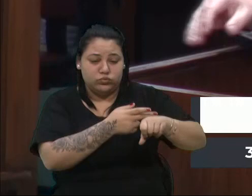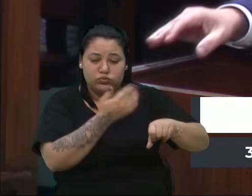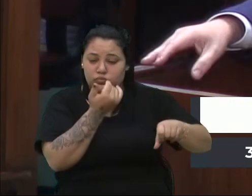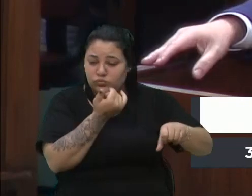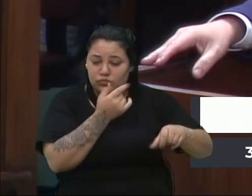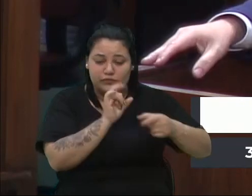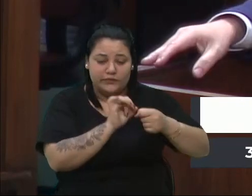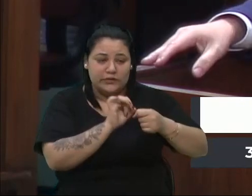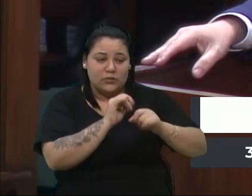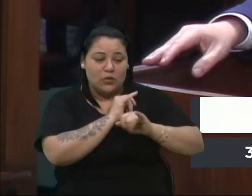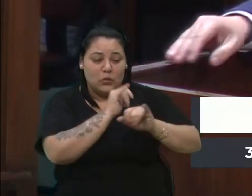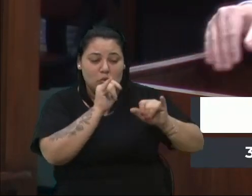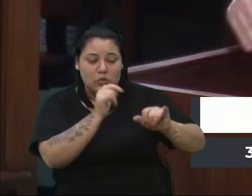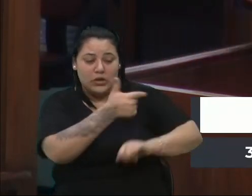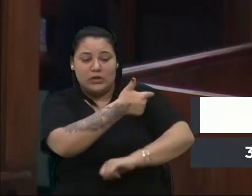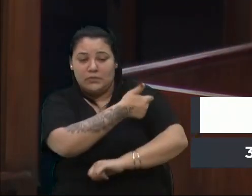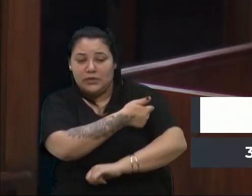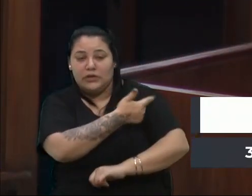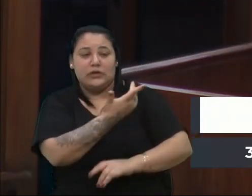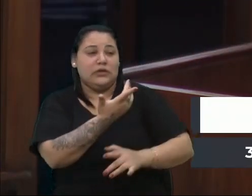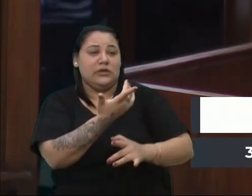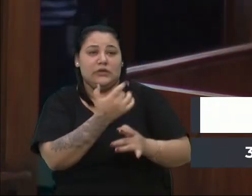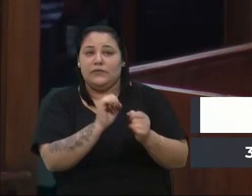de vacinação, podem fazer